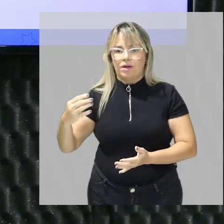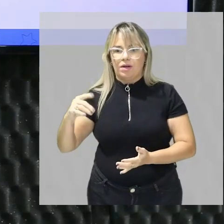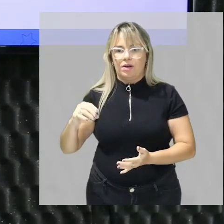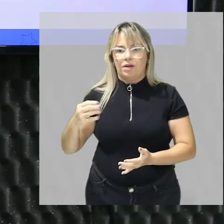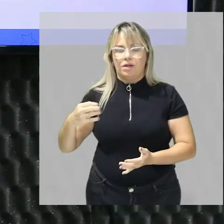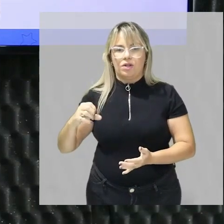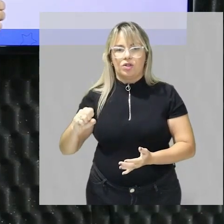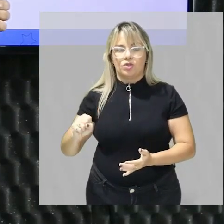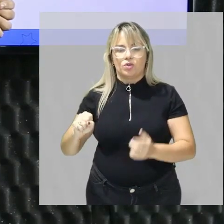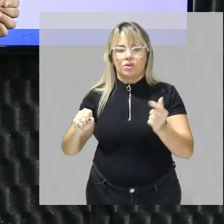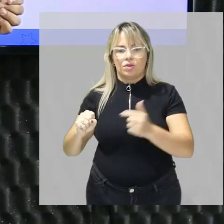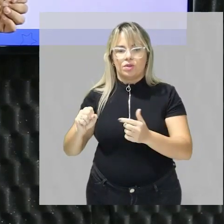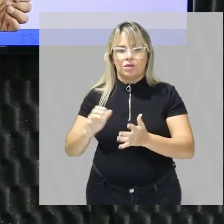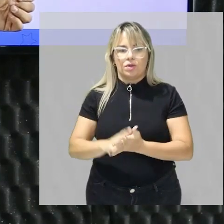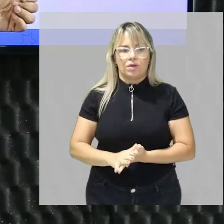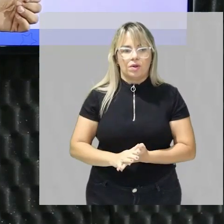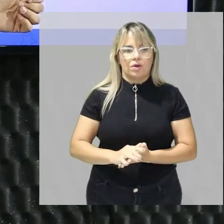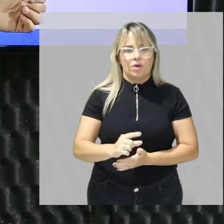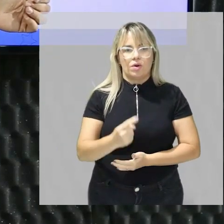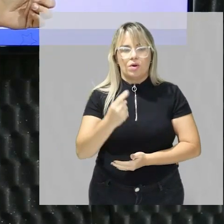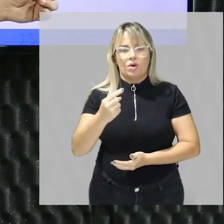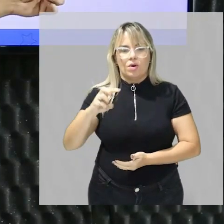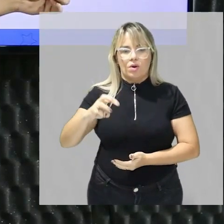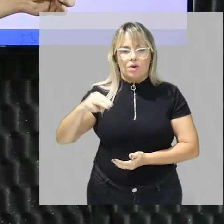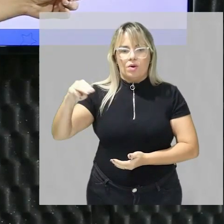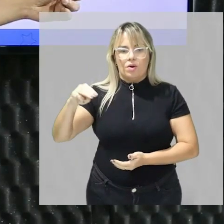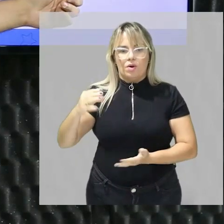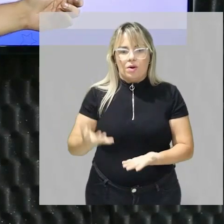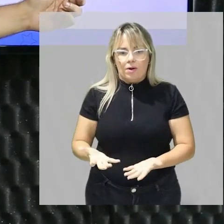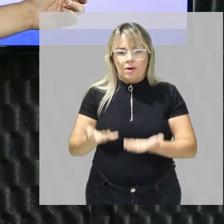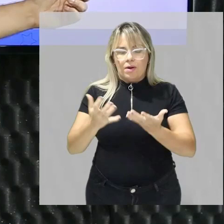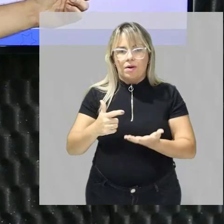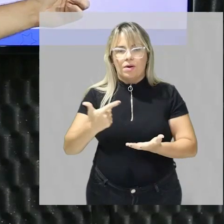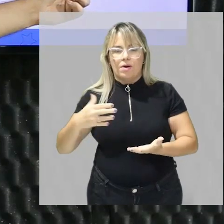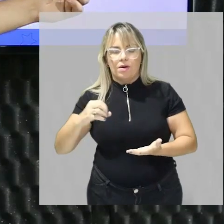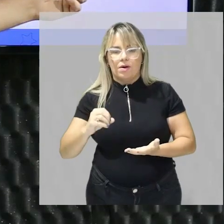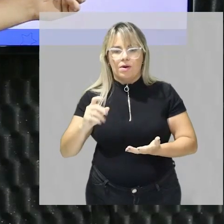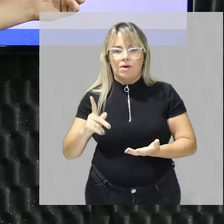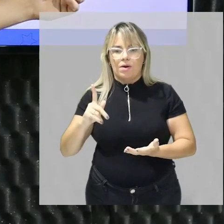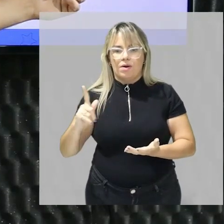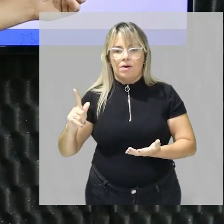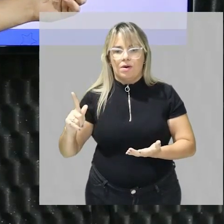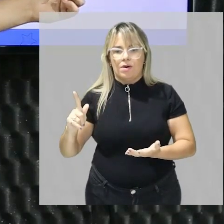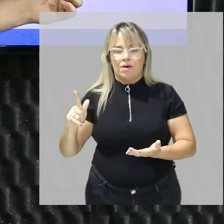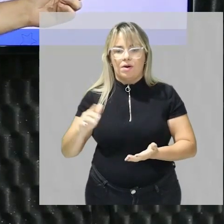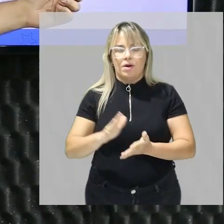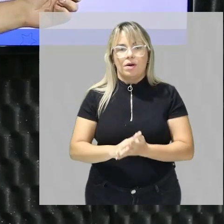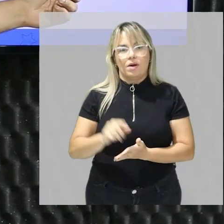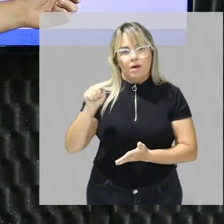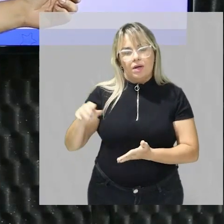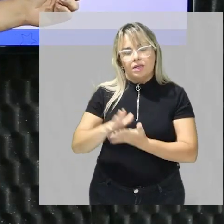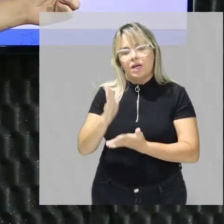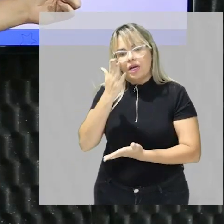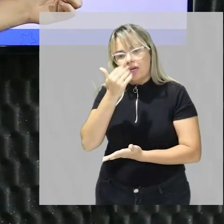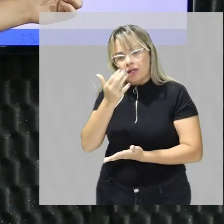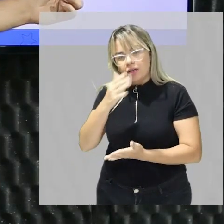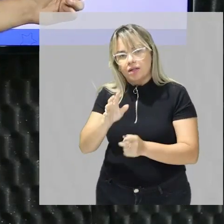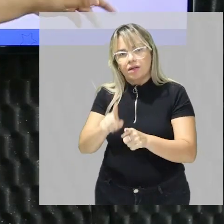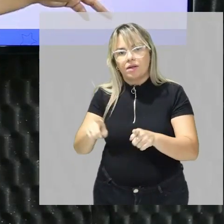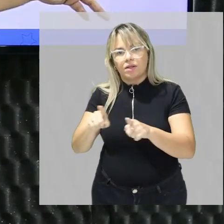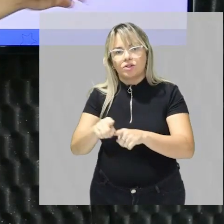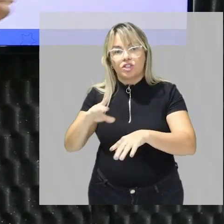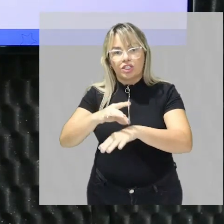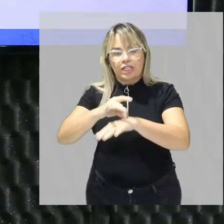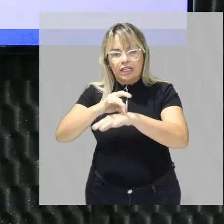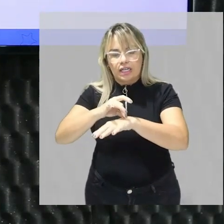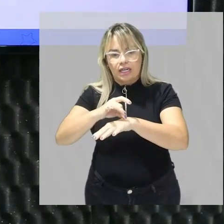metro de altura, pode pesar mais de 20 quilos, é onívoro, quer dizer que se alimenta de carne ou de planta, né, alimento